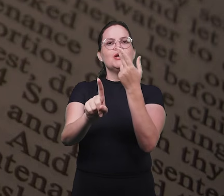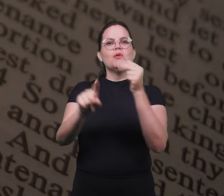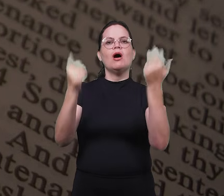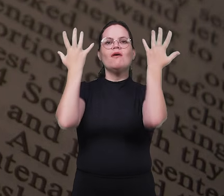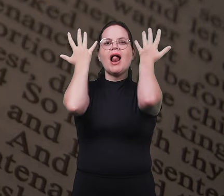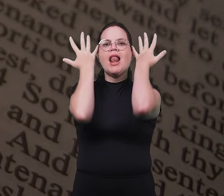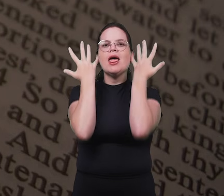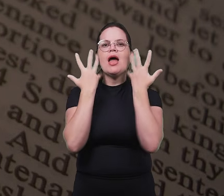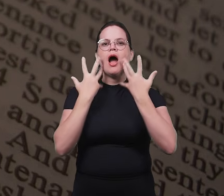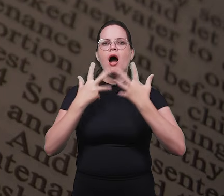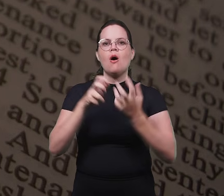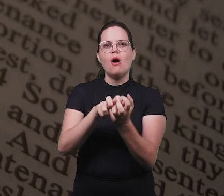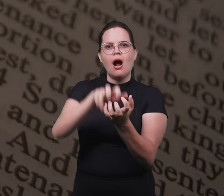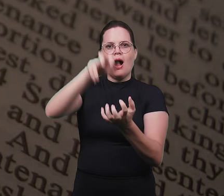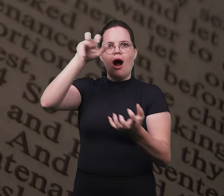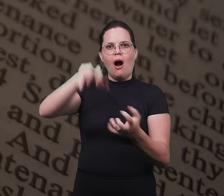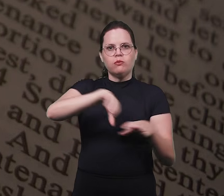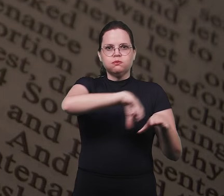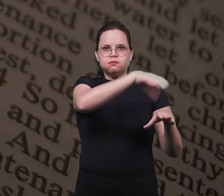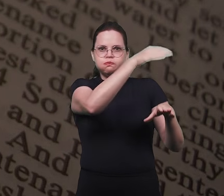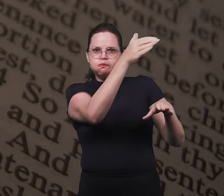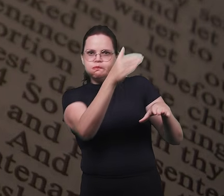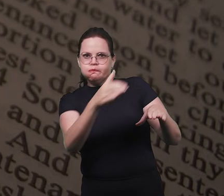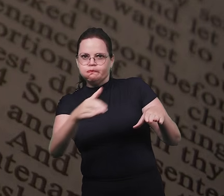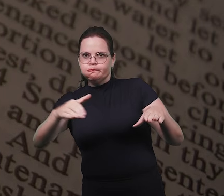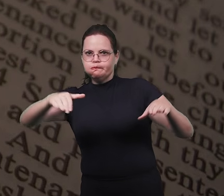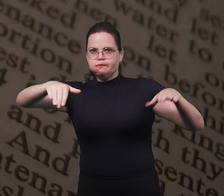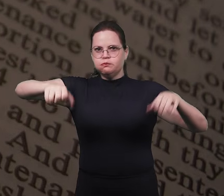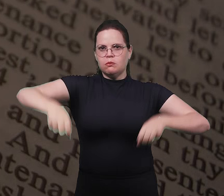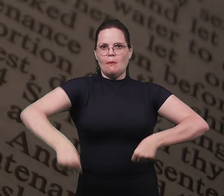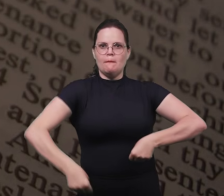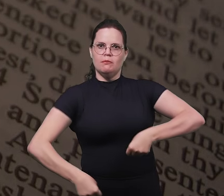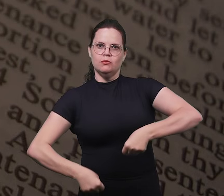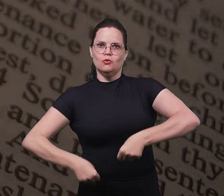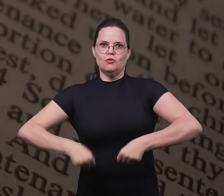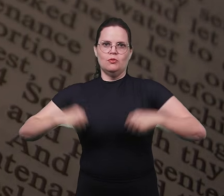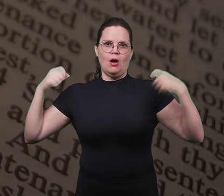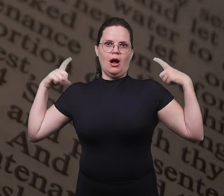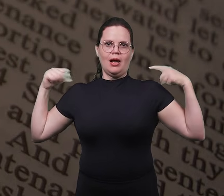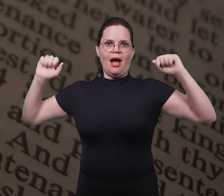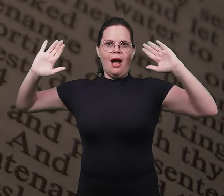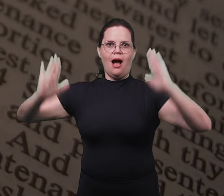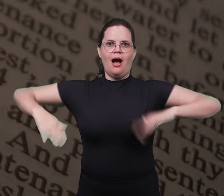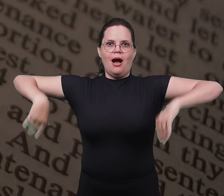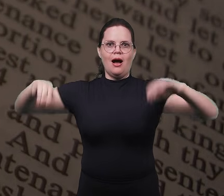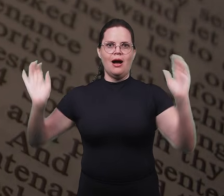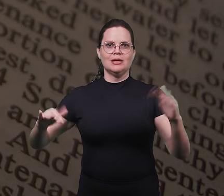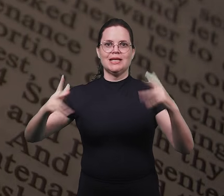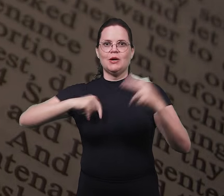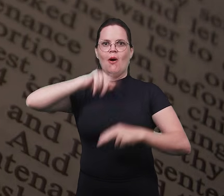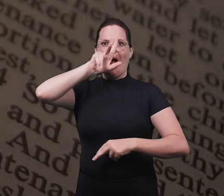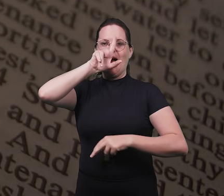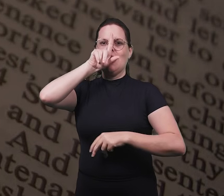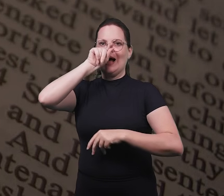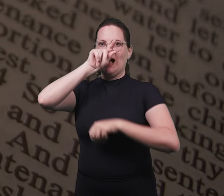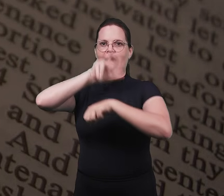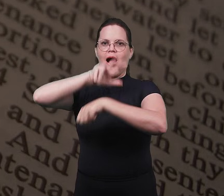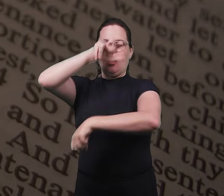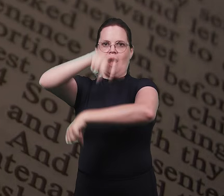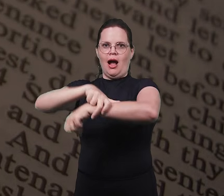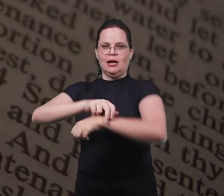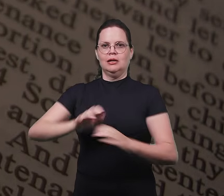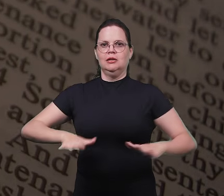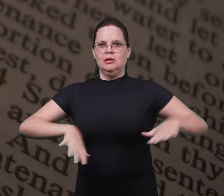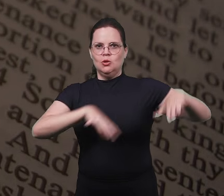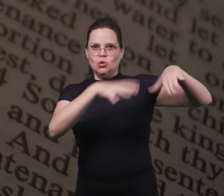águia. E olhei até que lhe foram arrancadas as asas, e foi levantado da terra e